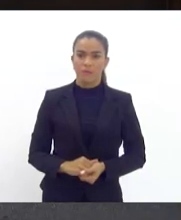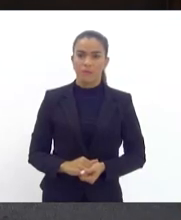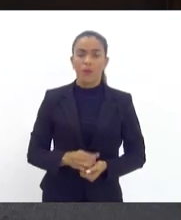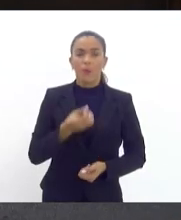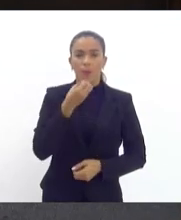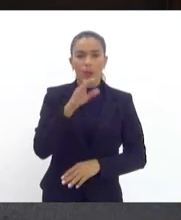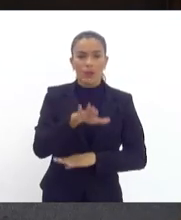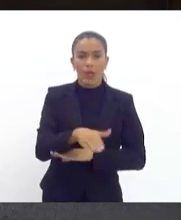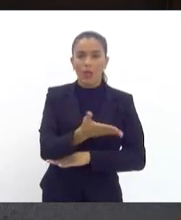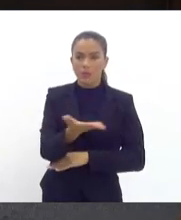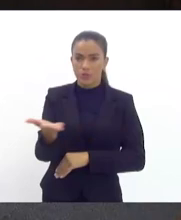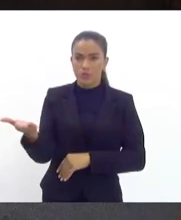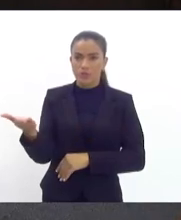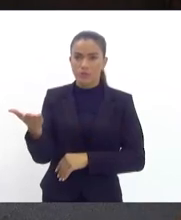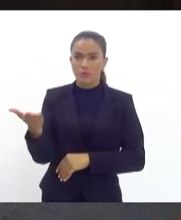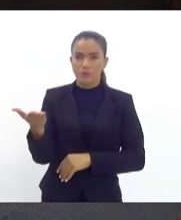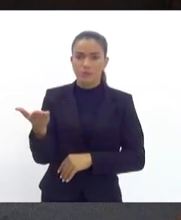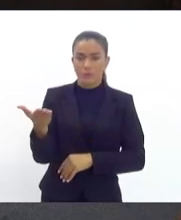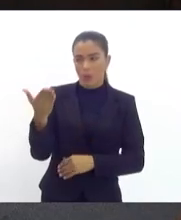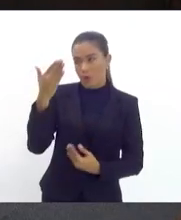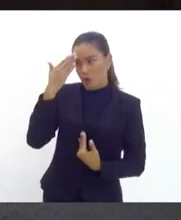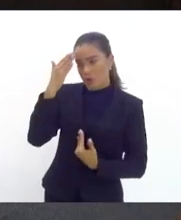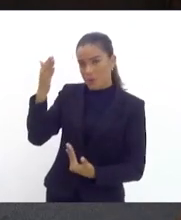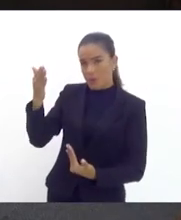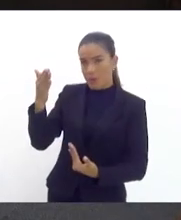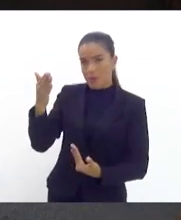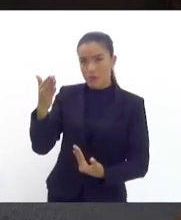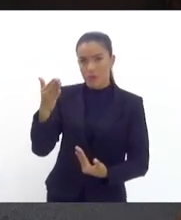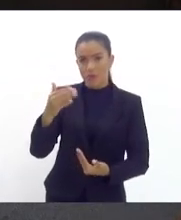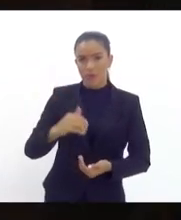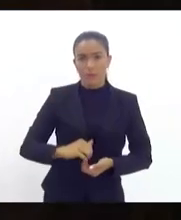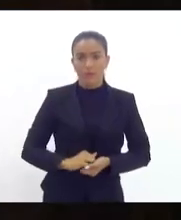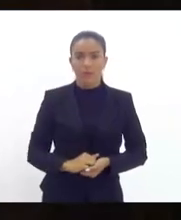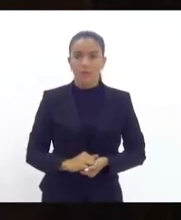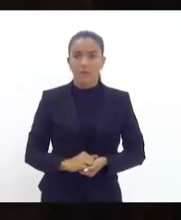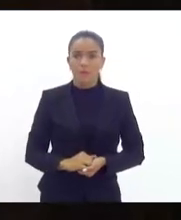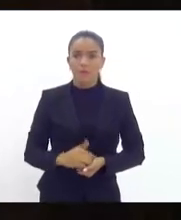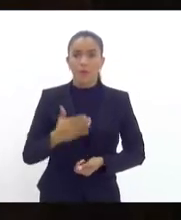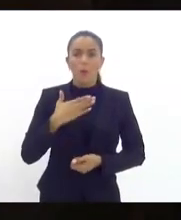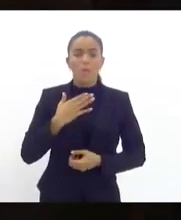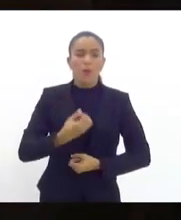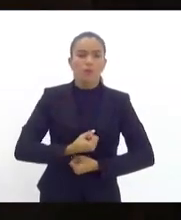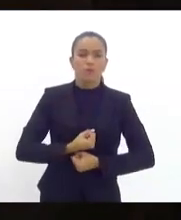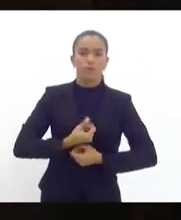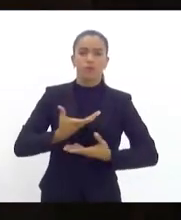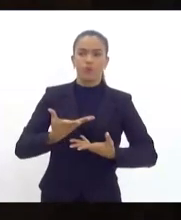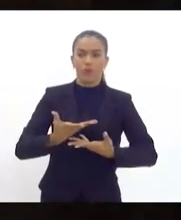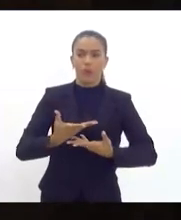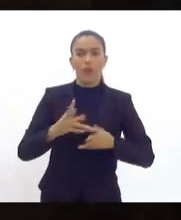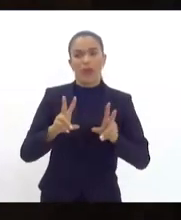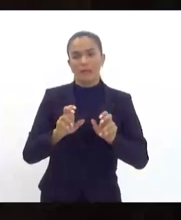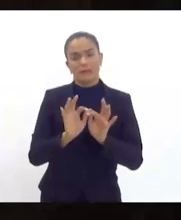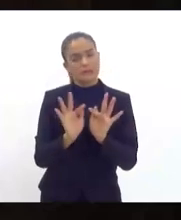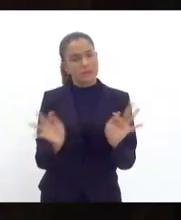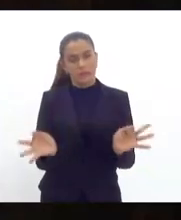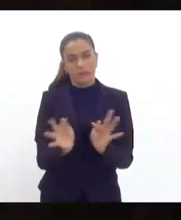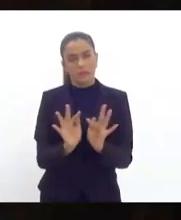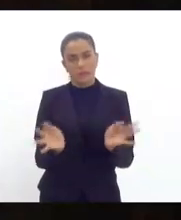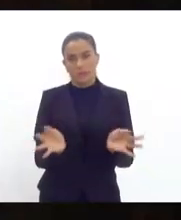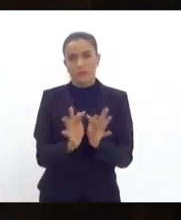Boa tarde a todos Obrigada o meu desabafo é simples